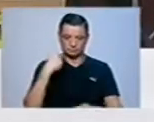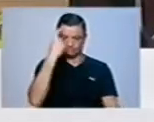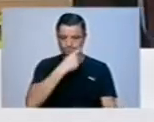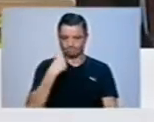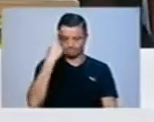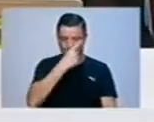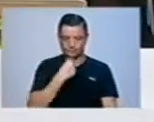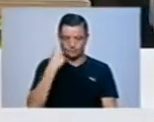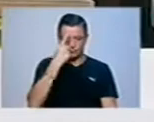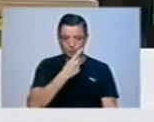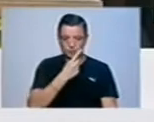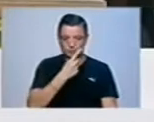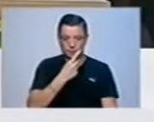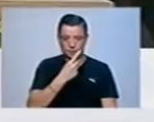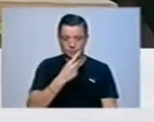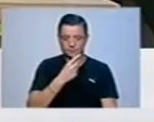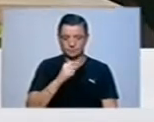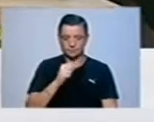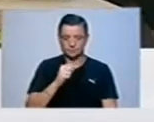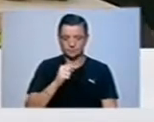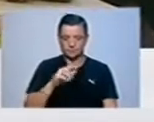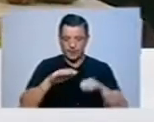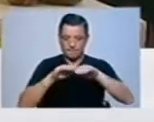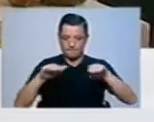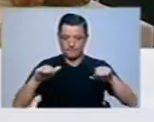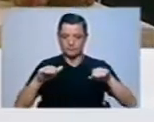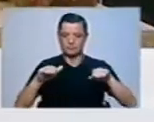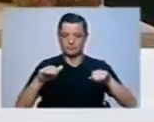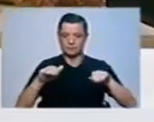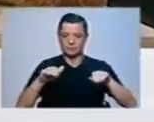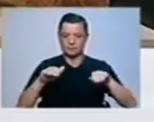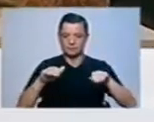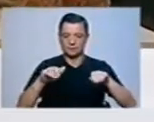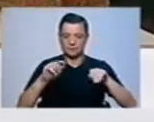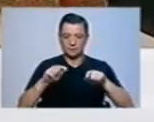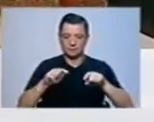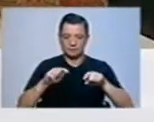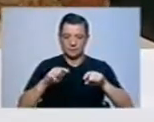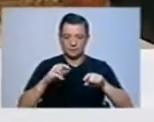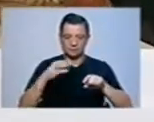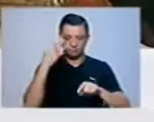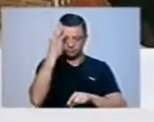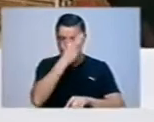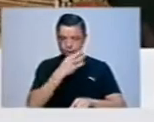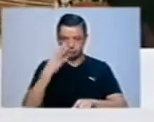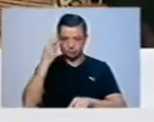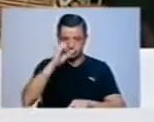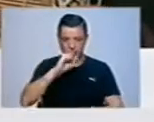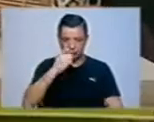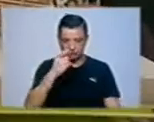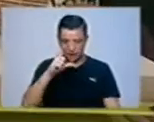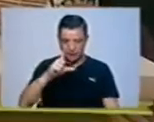A nossa máscara. Muito bem. Vamos à mesa? Ok. Exatamente. Então vamos lá. Esfoliante natural. Coloquei só um gel de